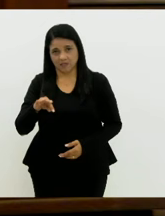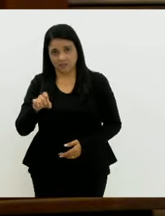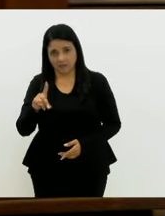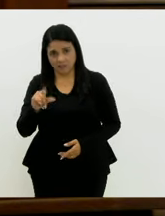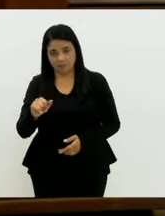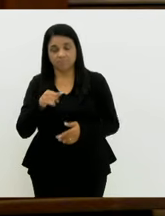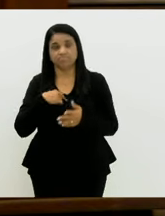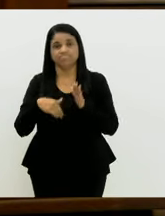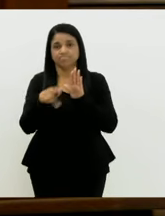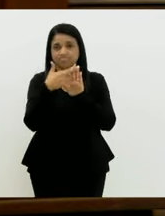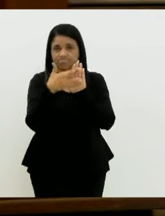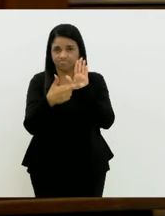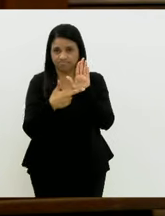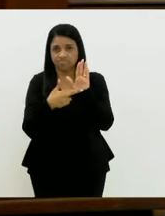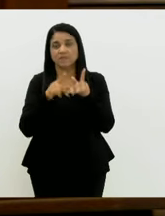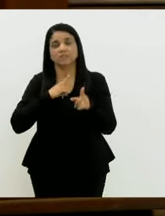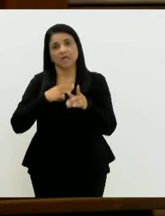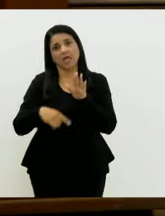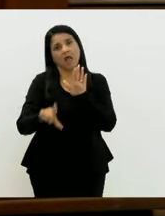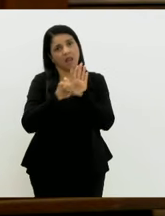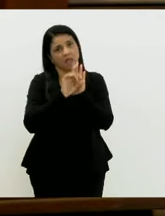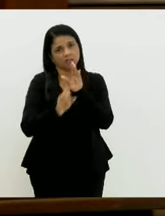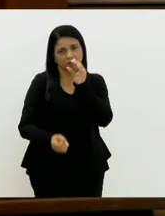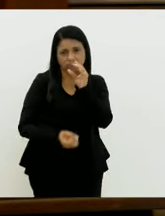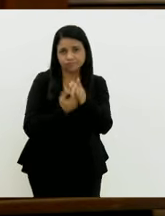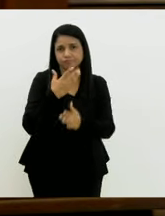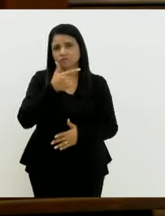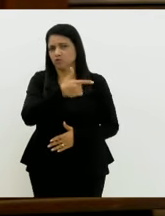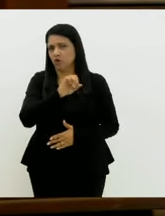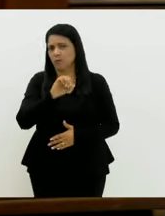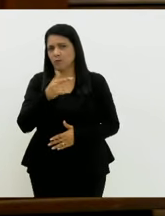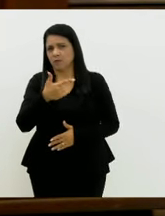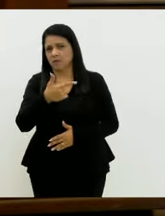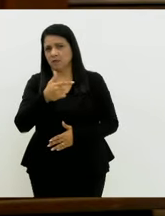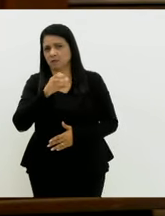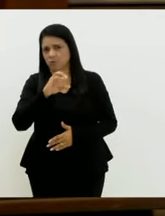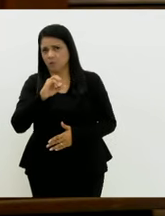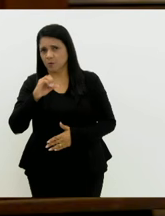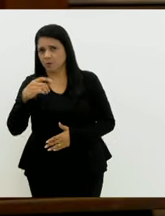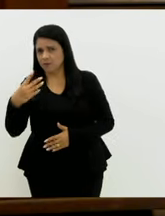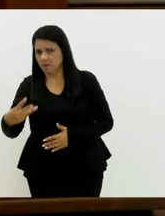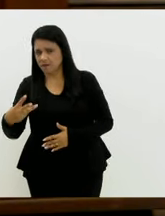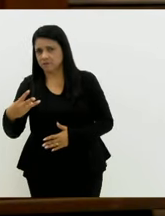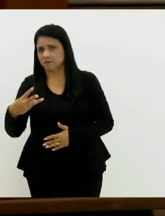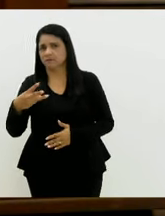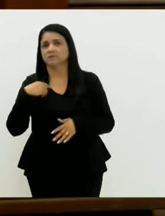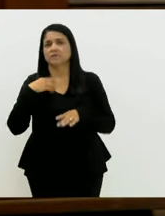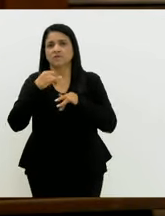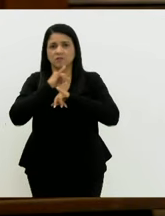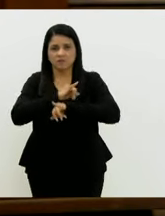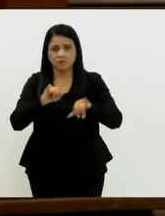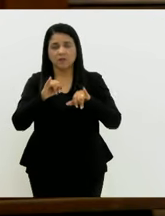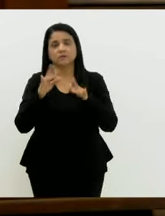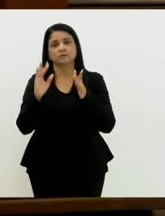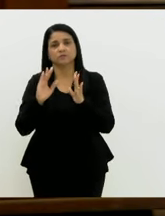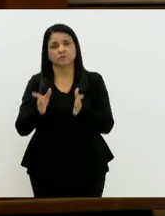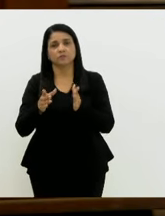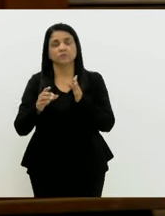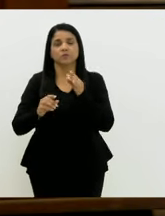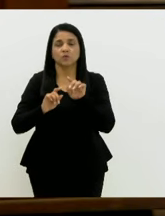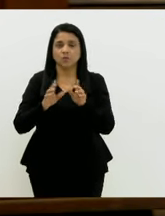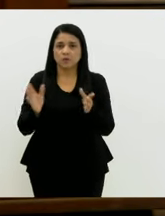lei estadual desde 2003 falando dessa questão de incentivos fiscais